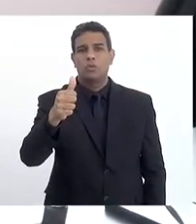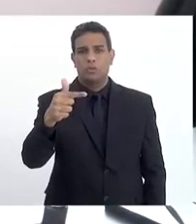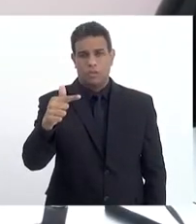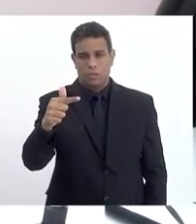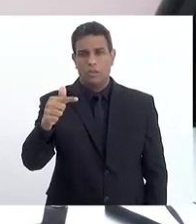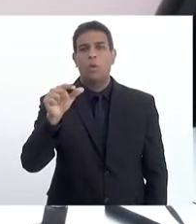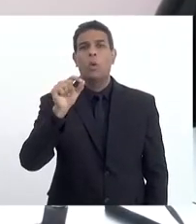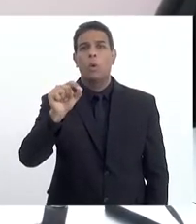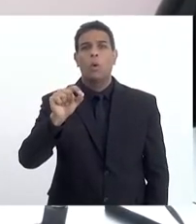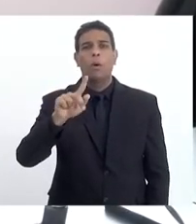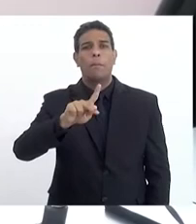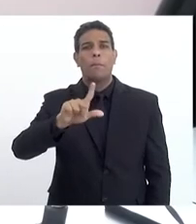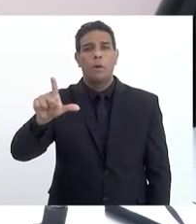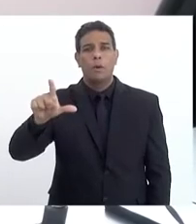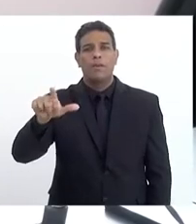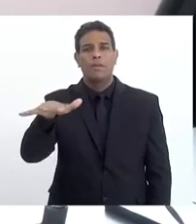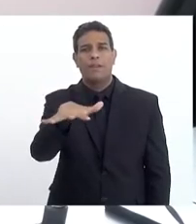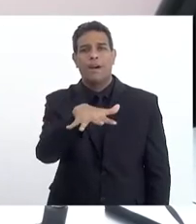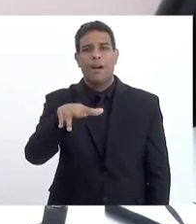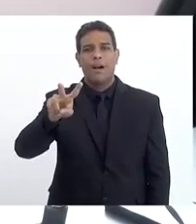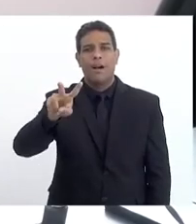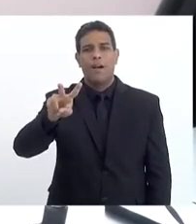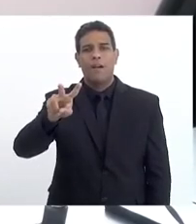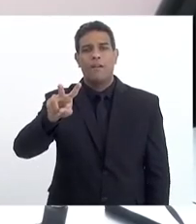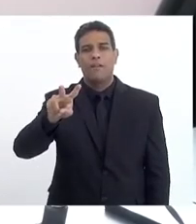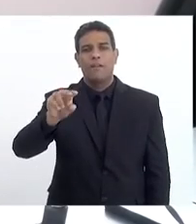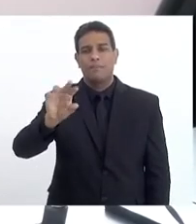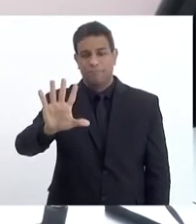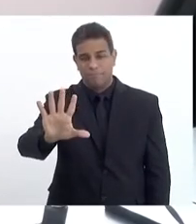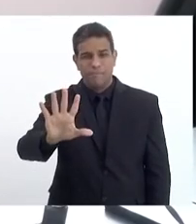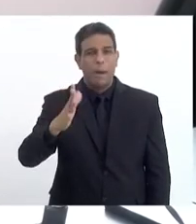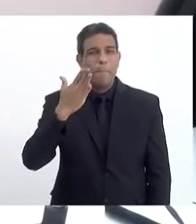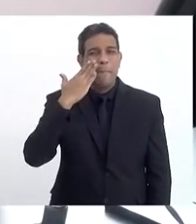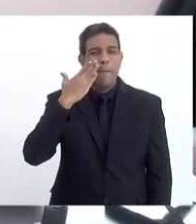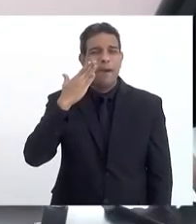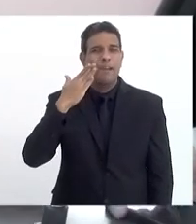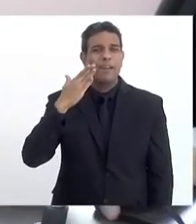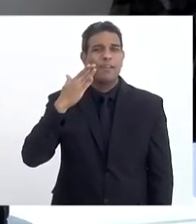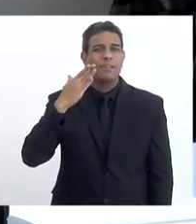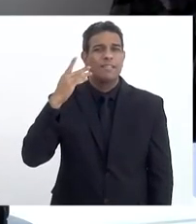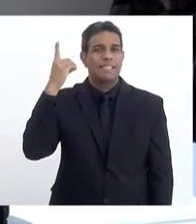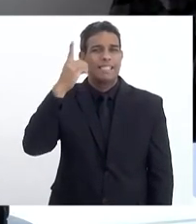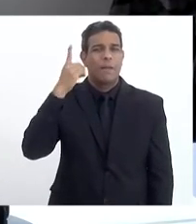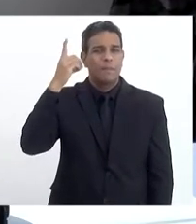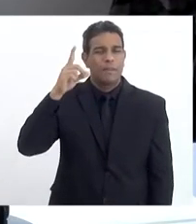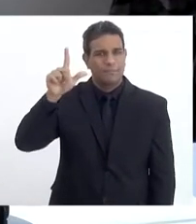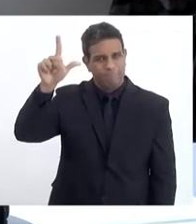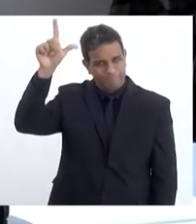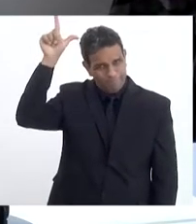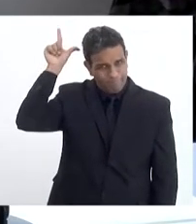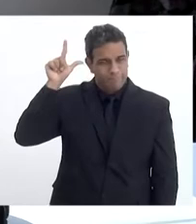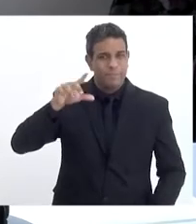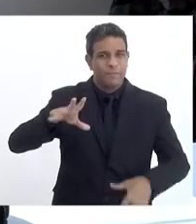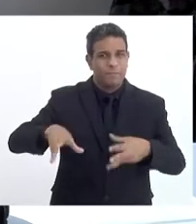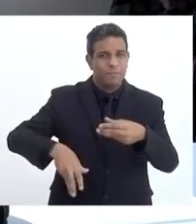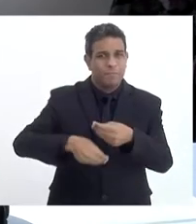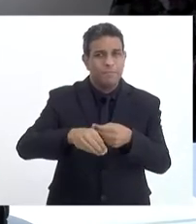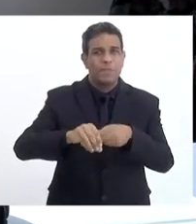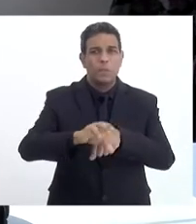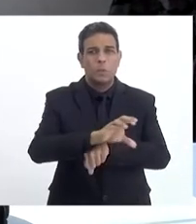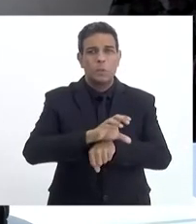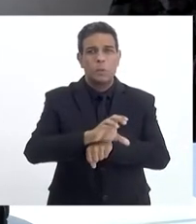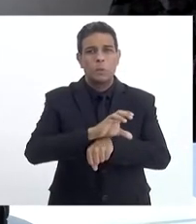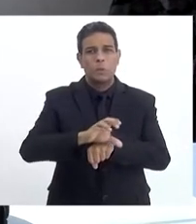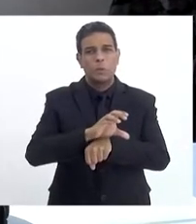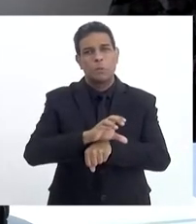3787/2021. Autoria deputado Valci Asa. Senhor presidente. Deputado Luiz Paulo. Eu gostaria, se fosse possível, que eu